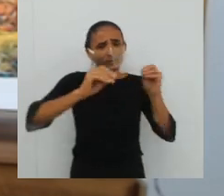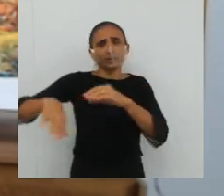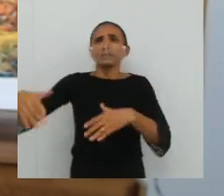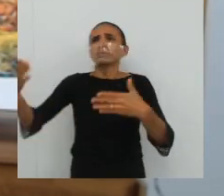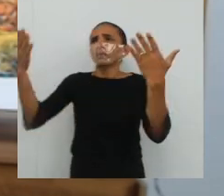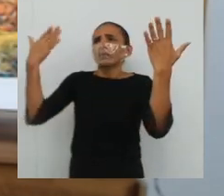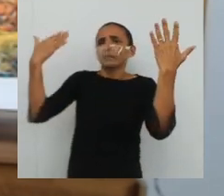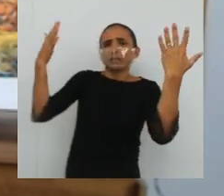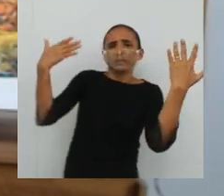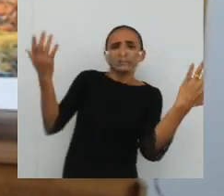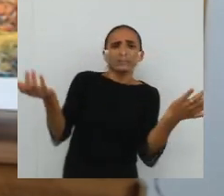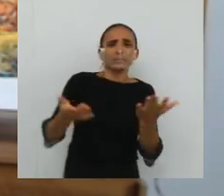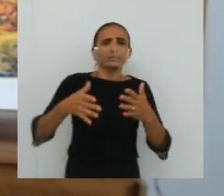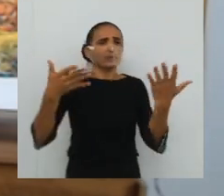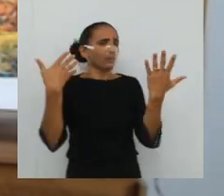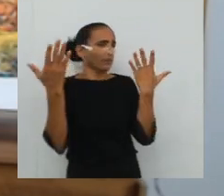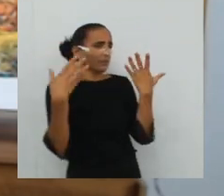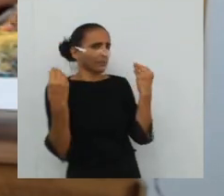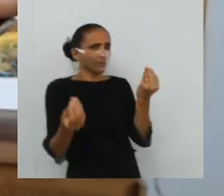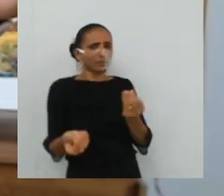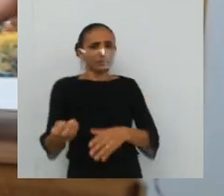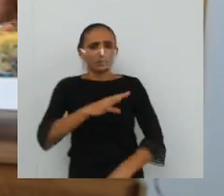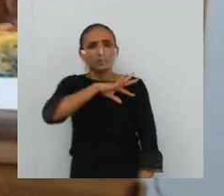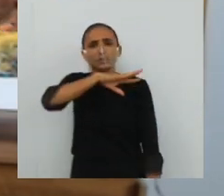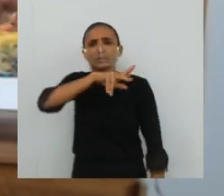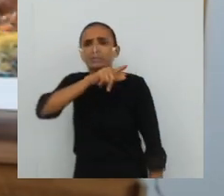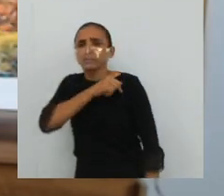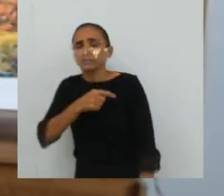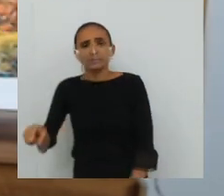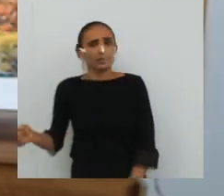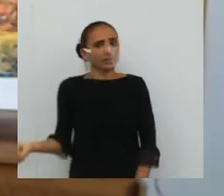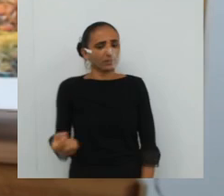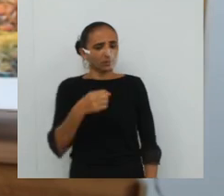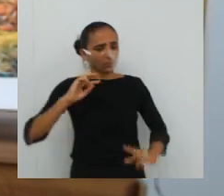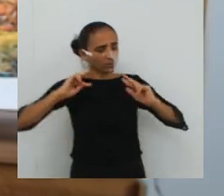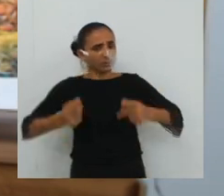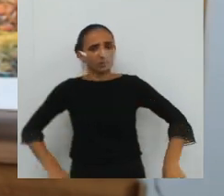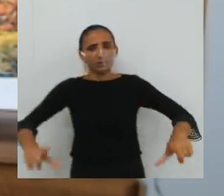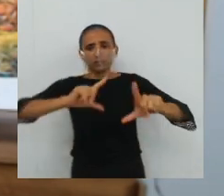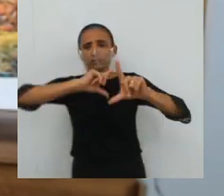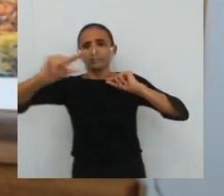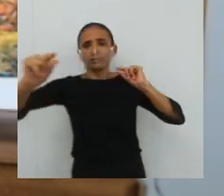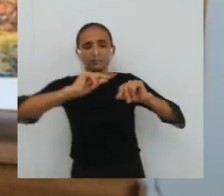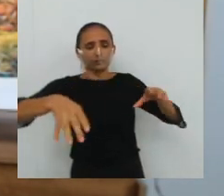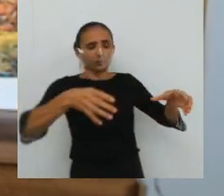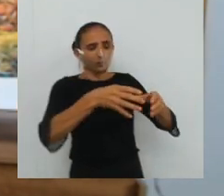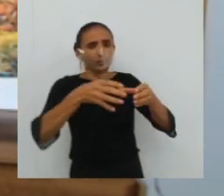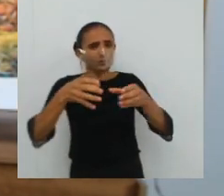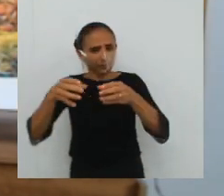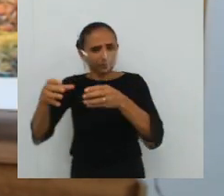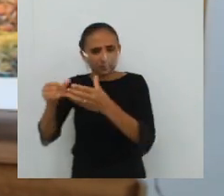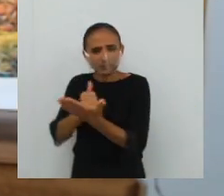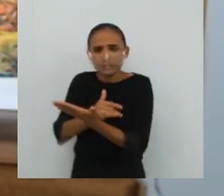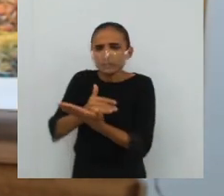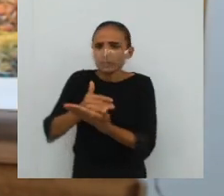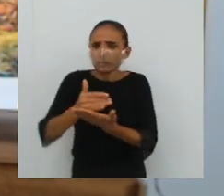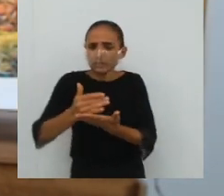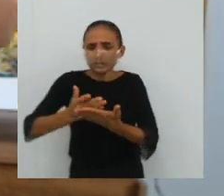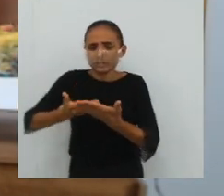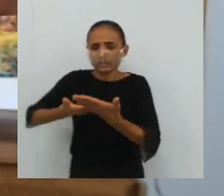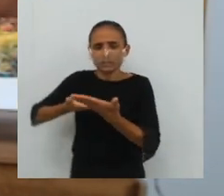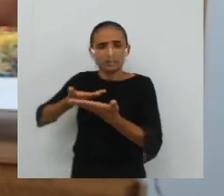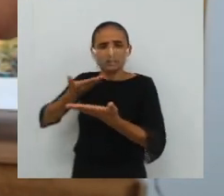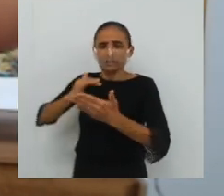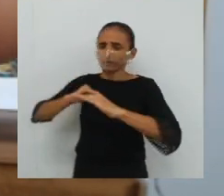clima, fugindo dos animais, né, de outros grupos, e ele começa a se desenvolver,